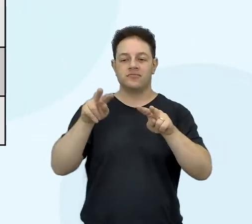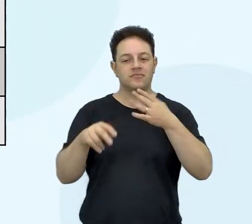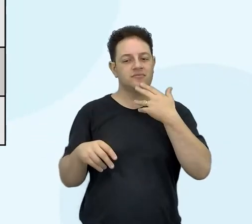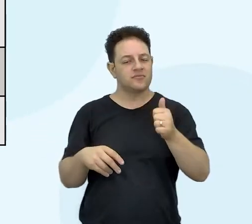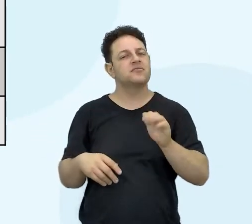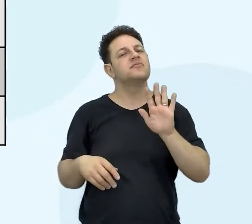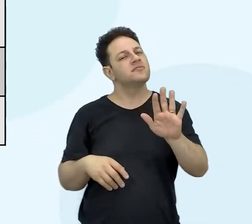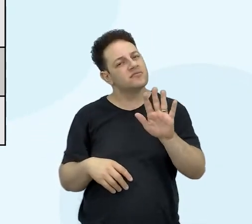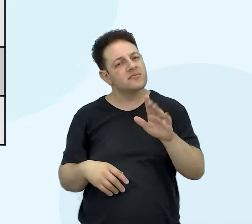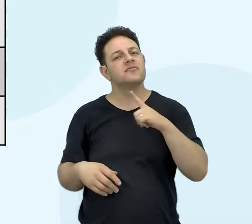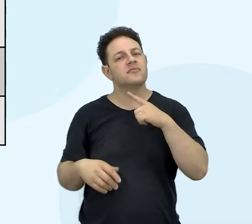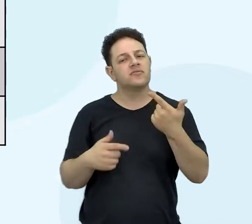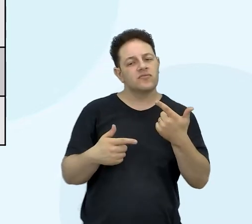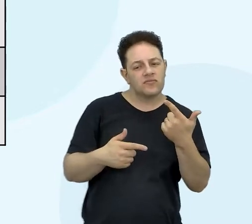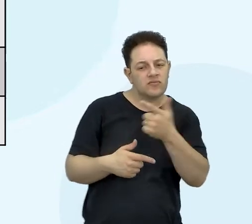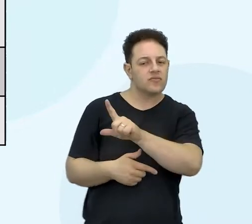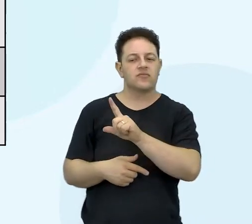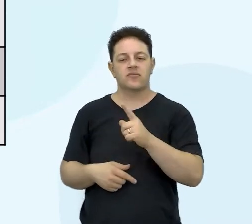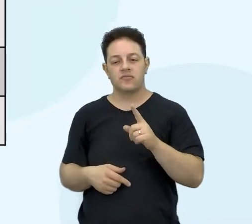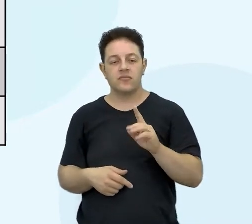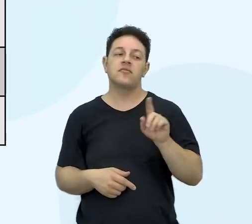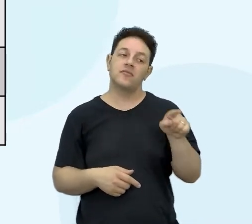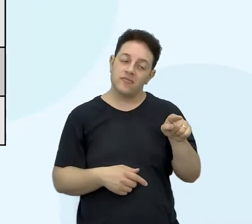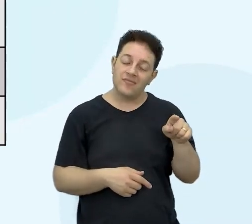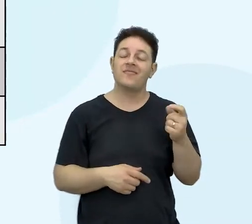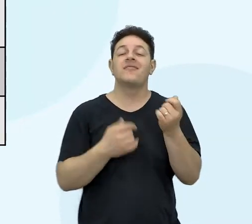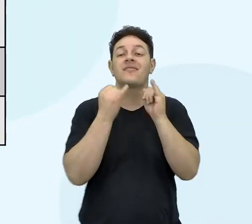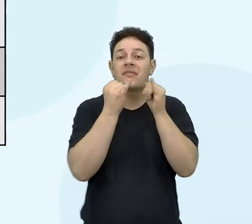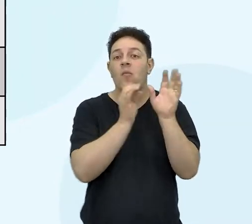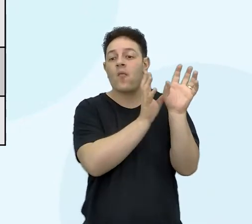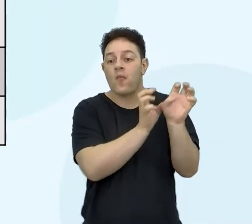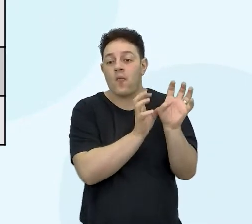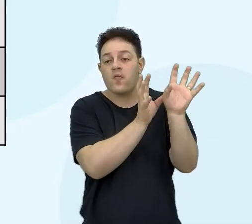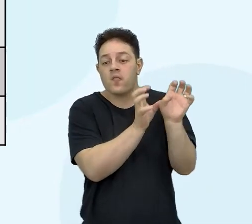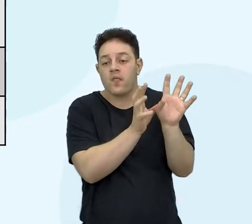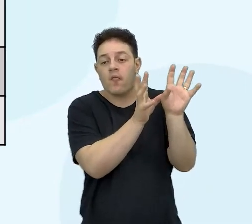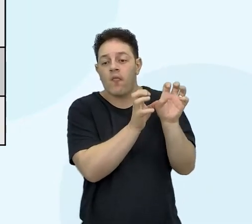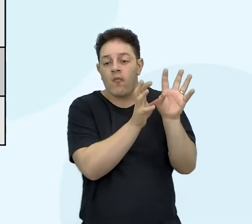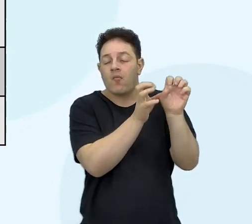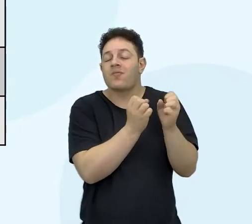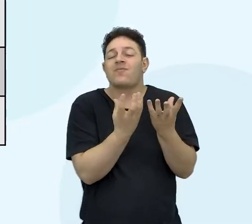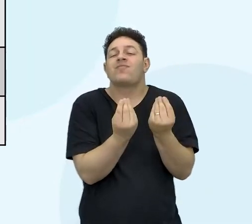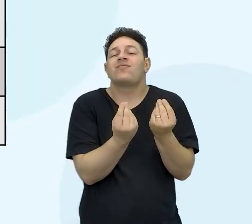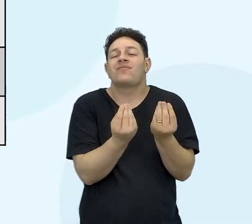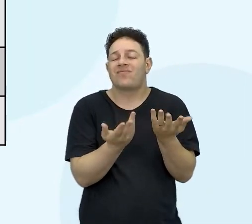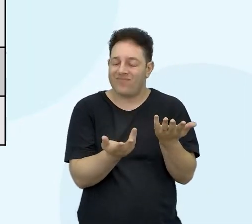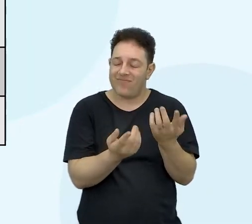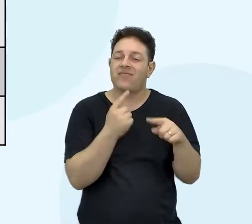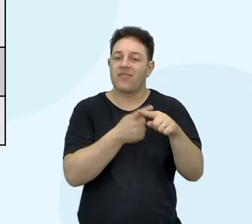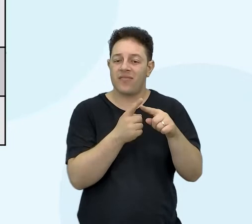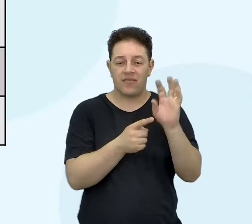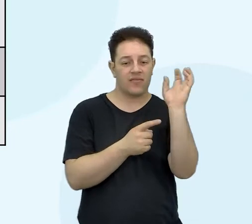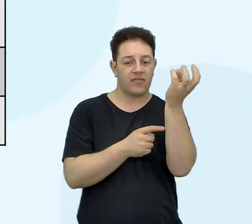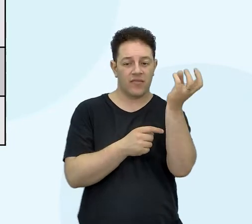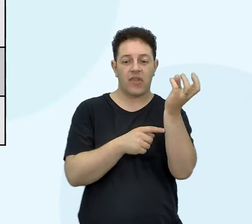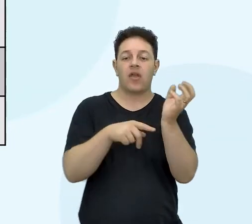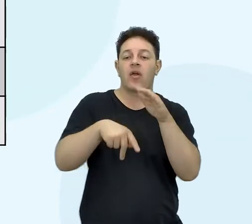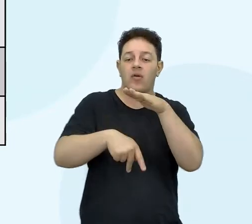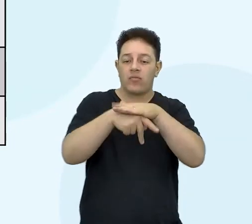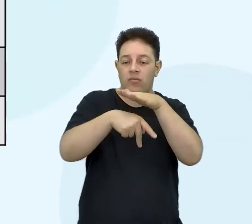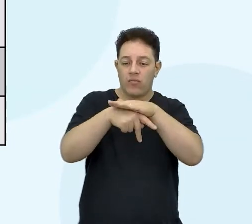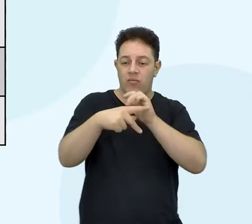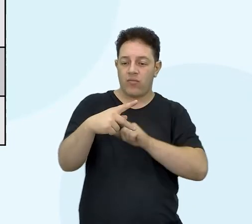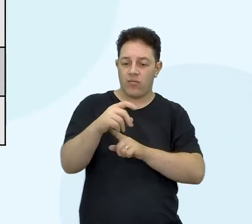tem competitivo, Magno. Sim, mas ela gasta muita energia, porque uma boa parte dela, ali está vendo que a potência dela é